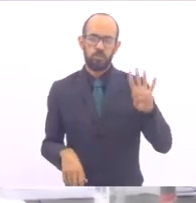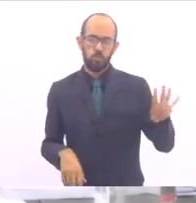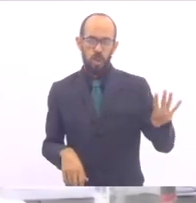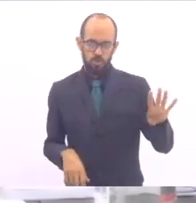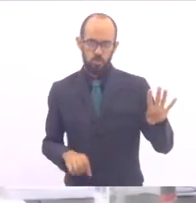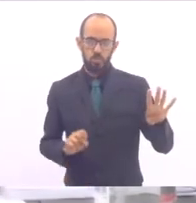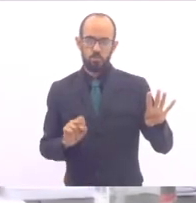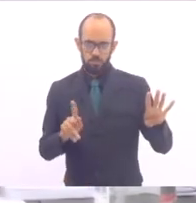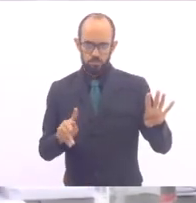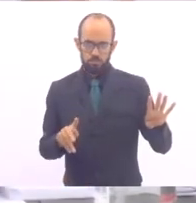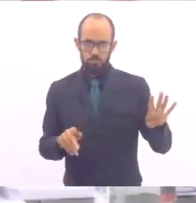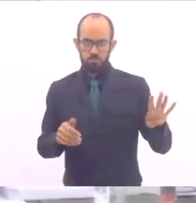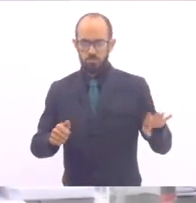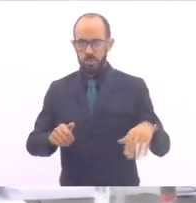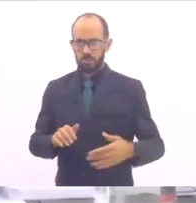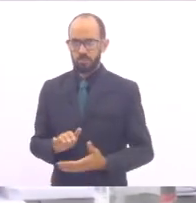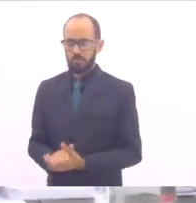que é